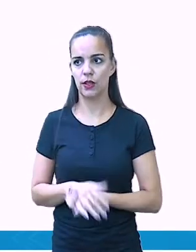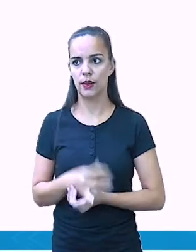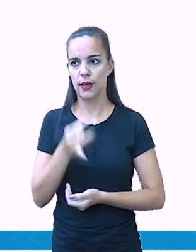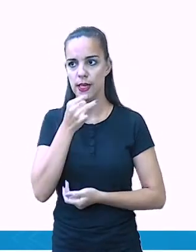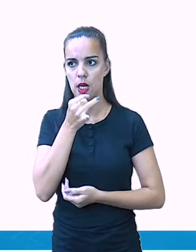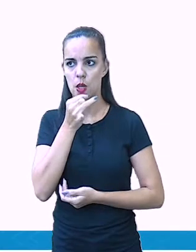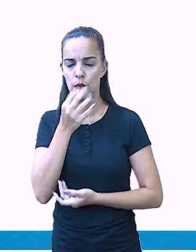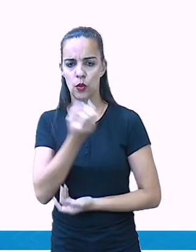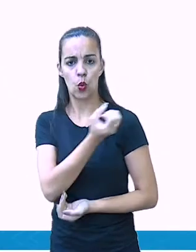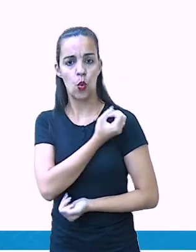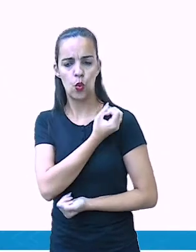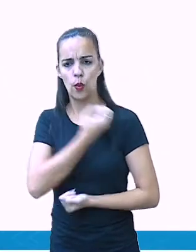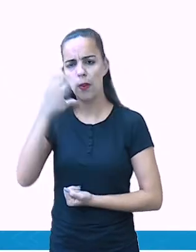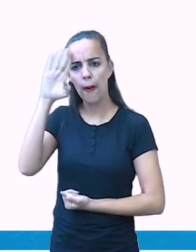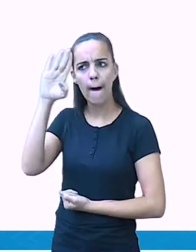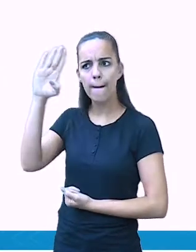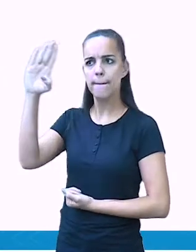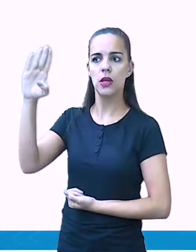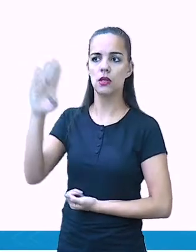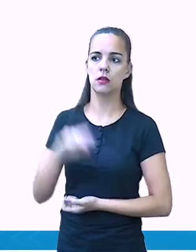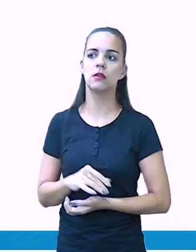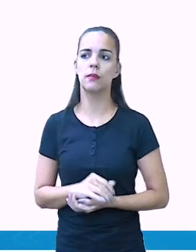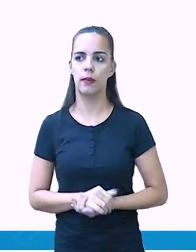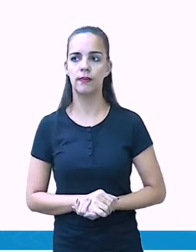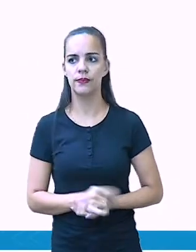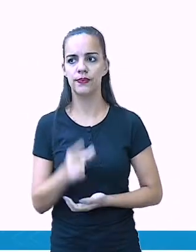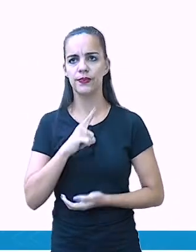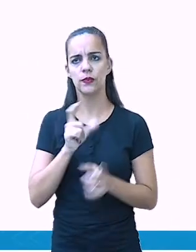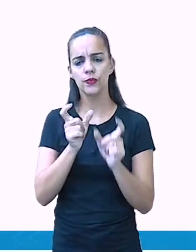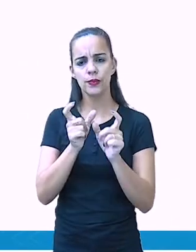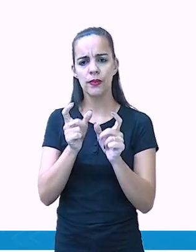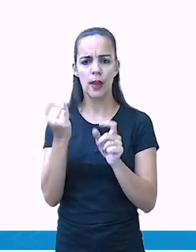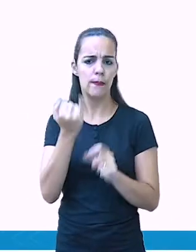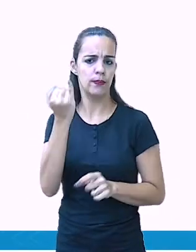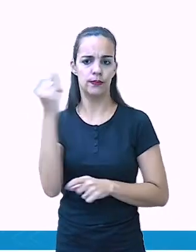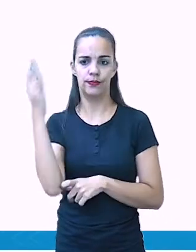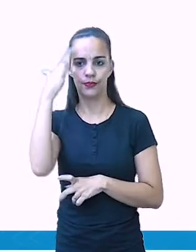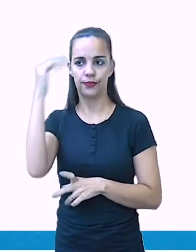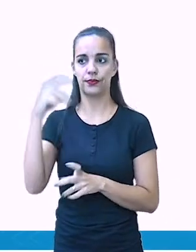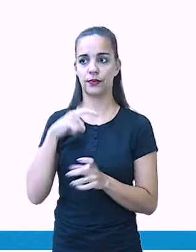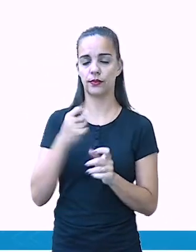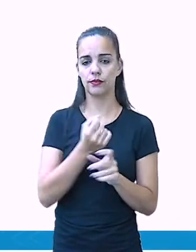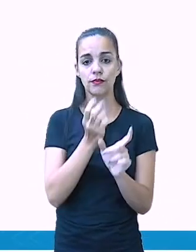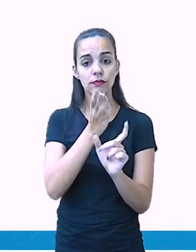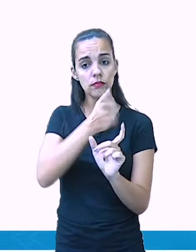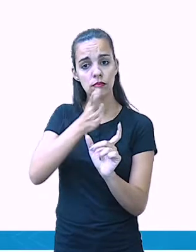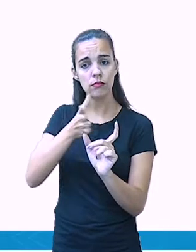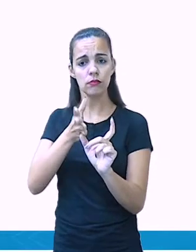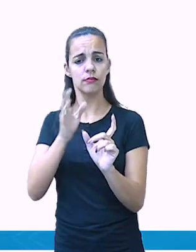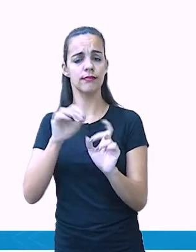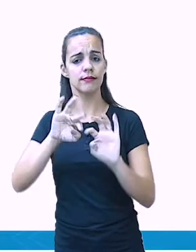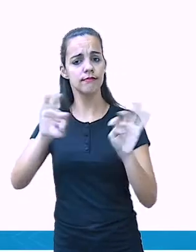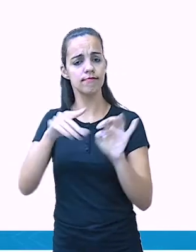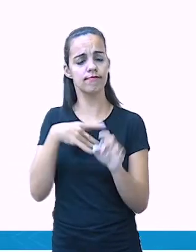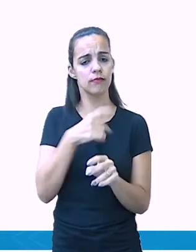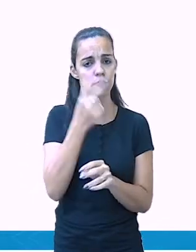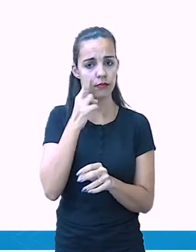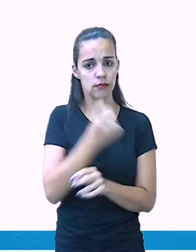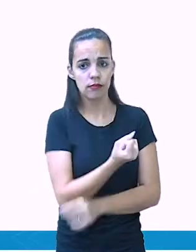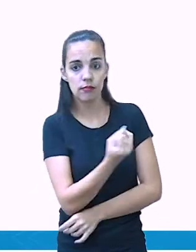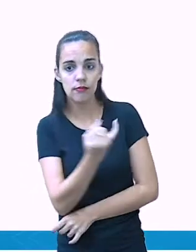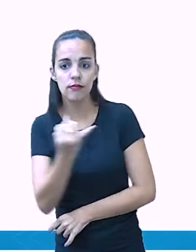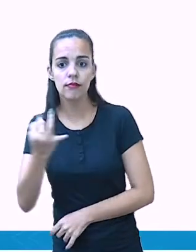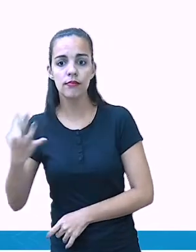assunto principal é quanto ao número de sílabas. Quantas sílabas tem aquela palavra? Por